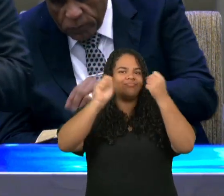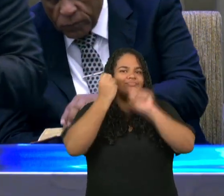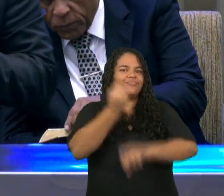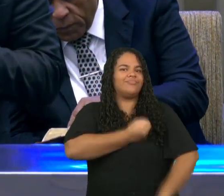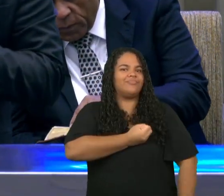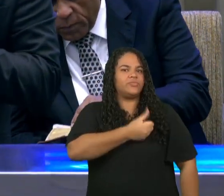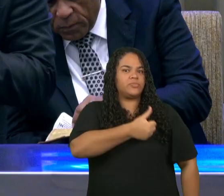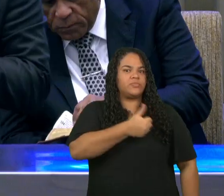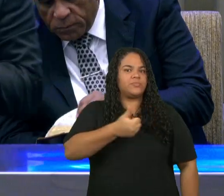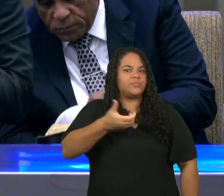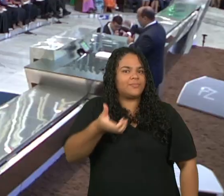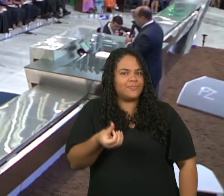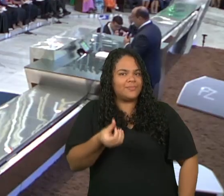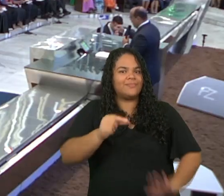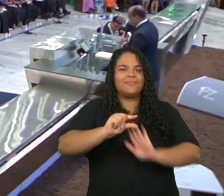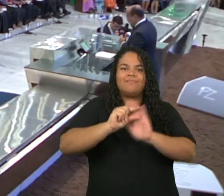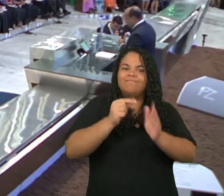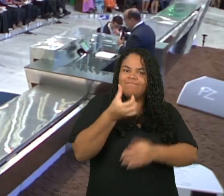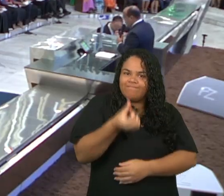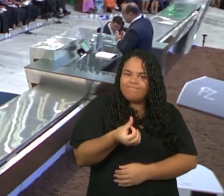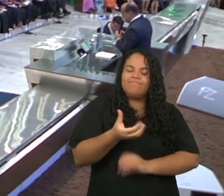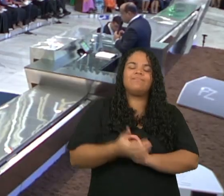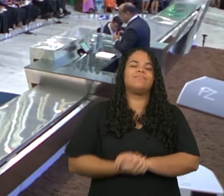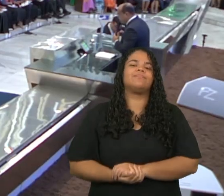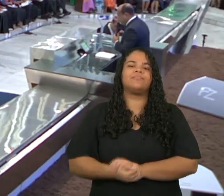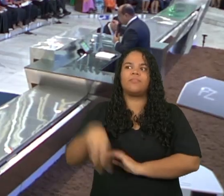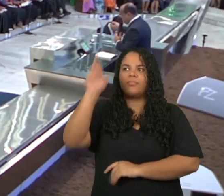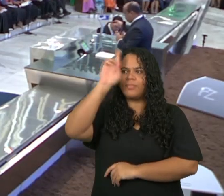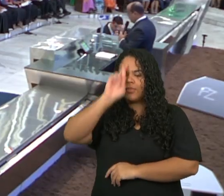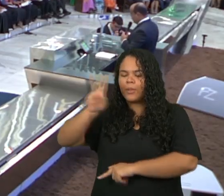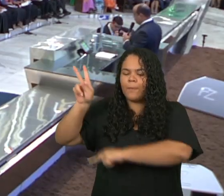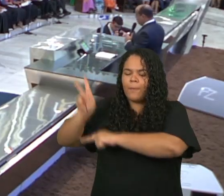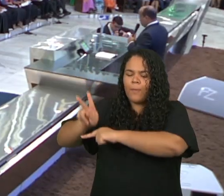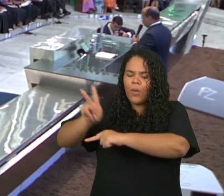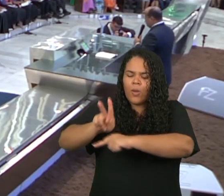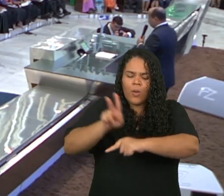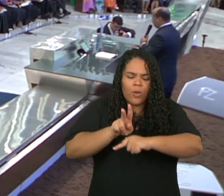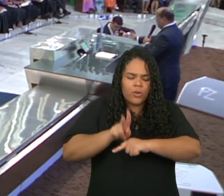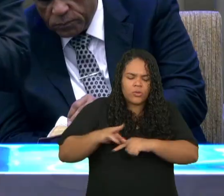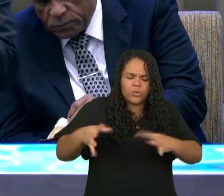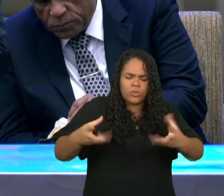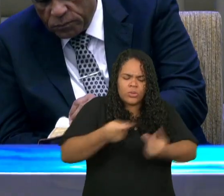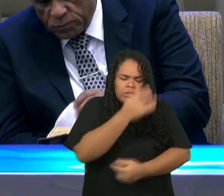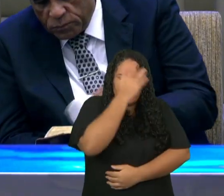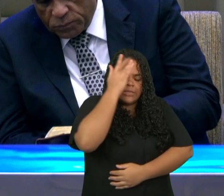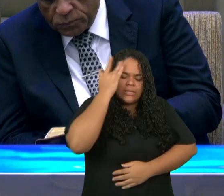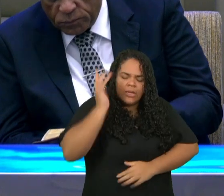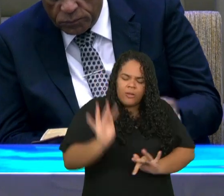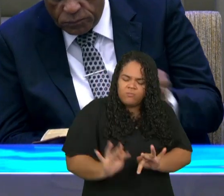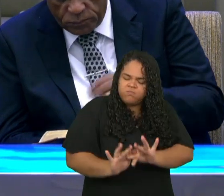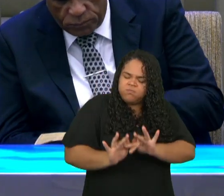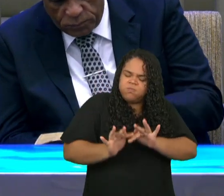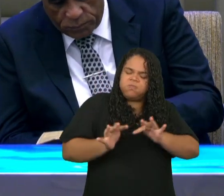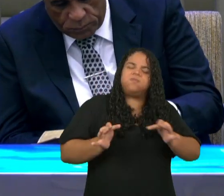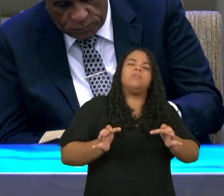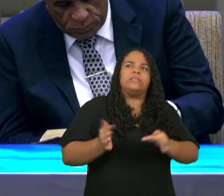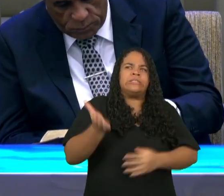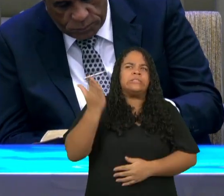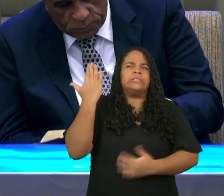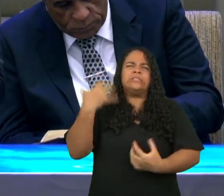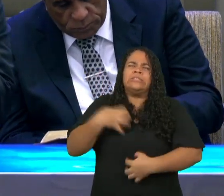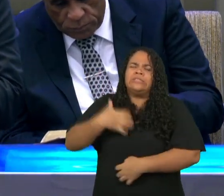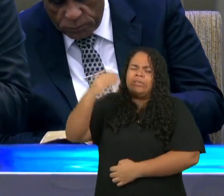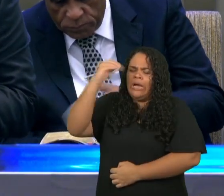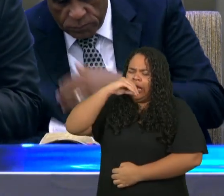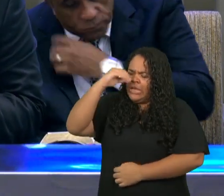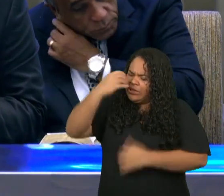6. O Senhor protege os simples. Quando eu já estava sem forças,